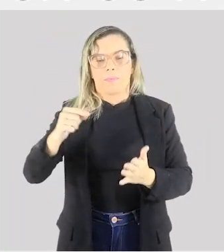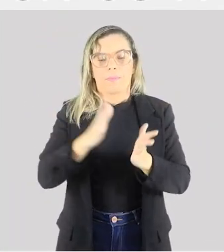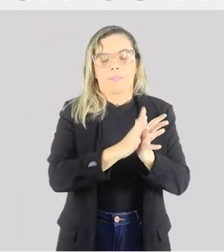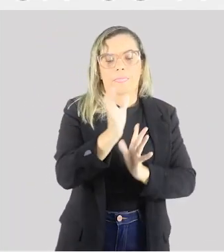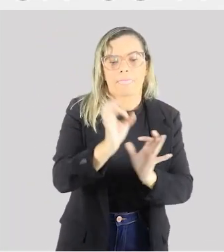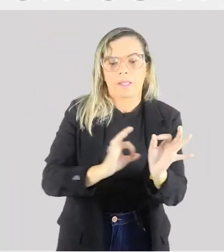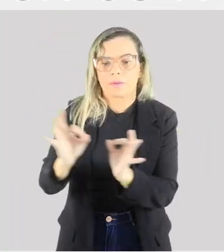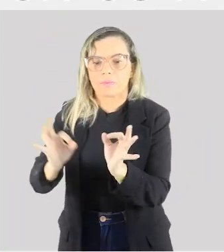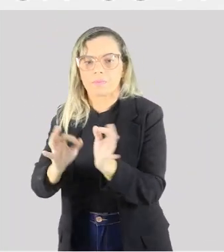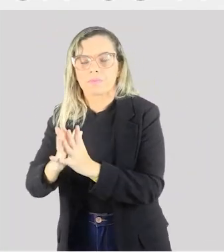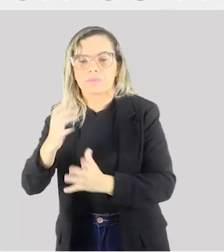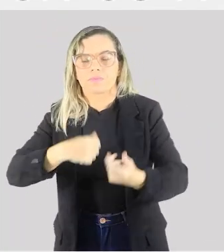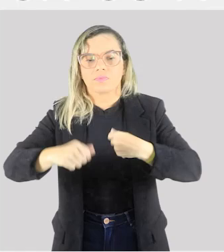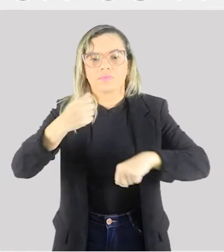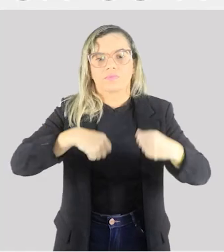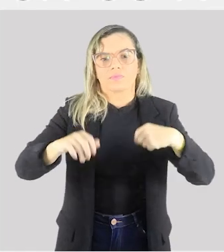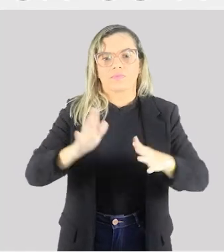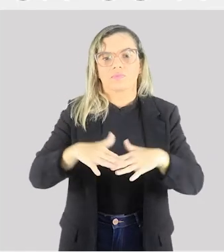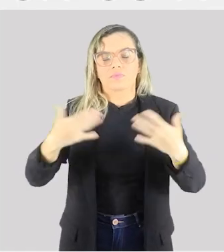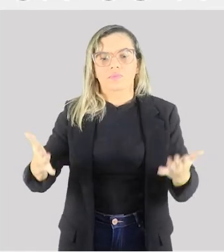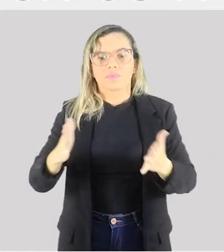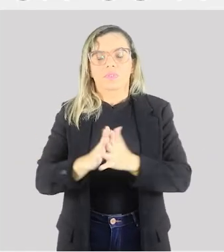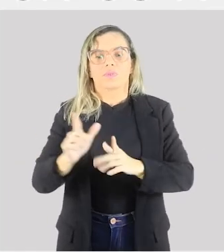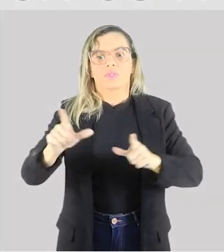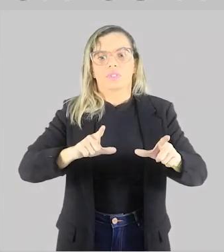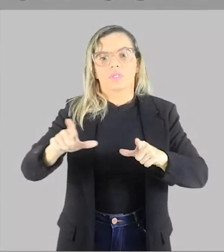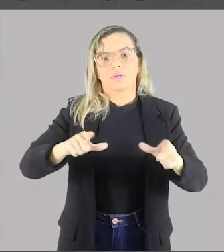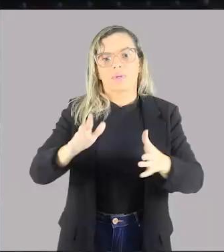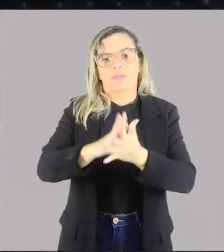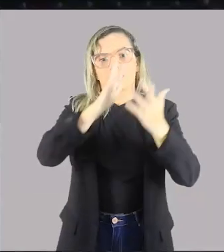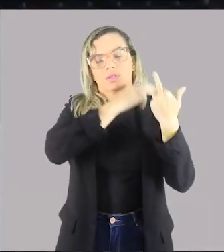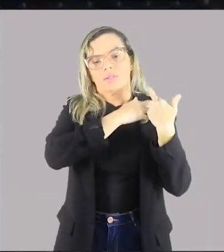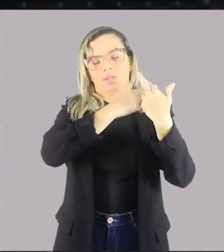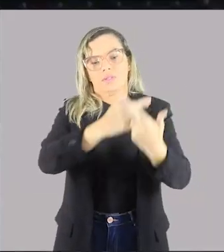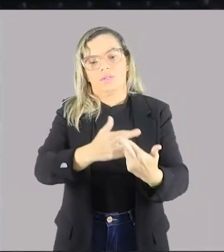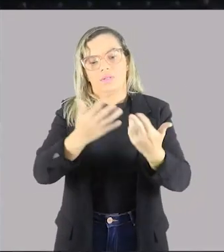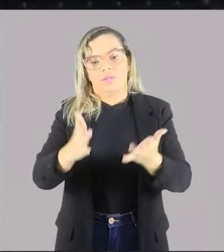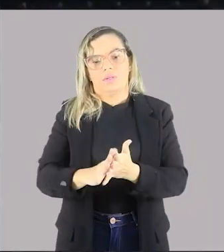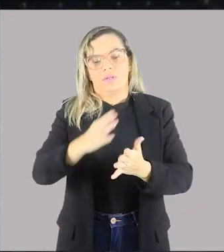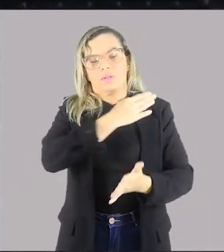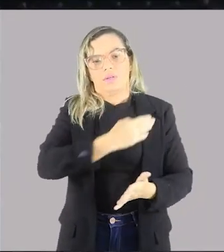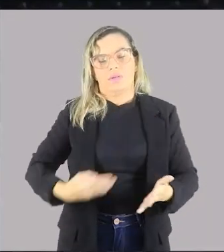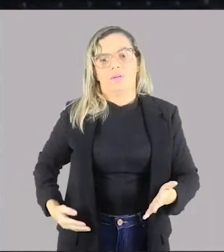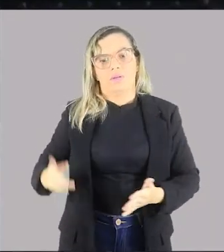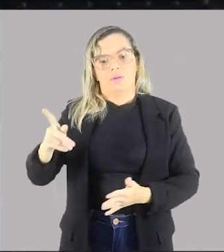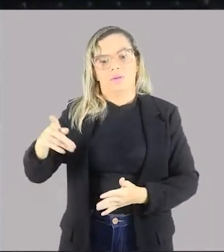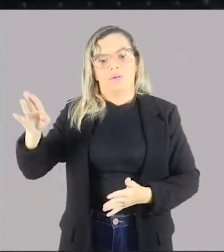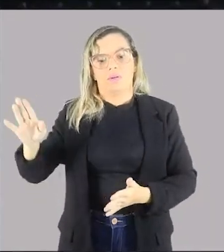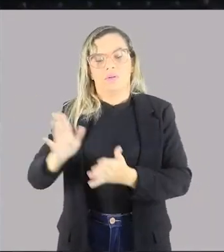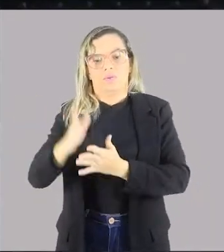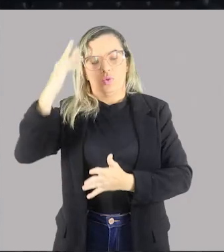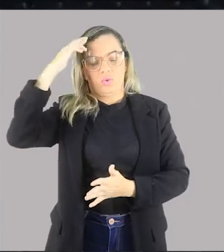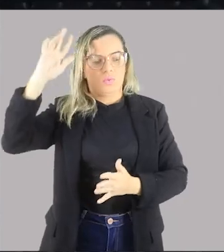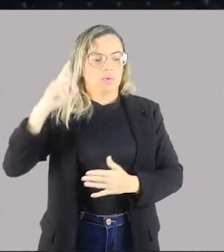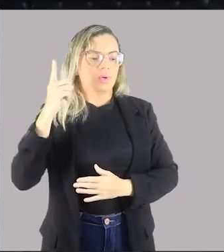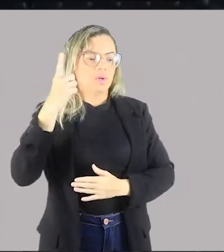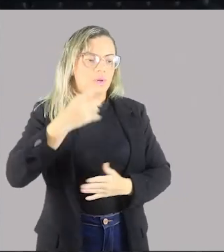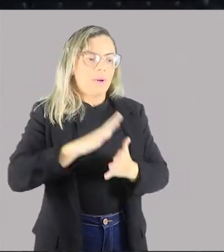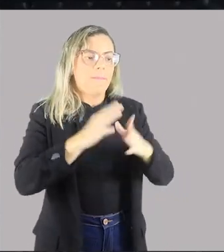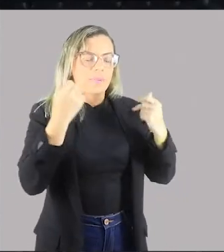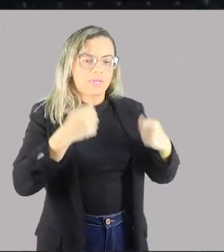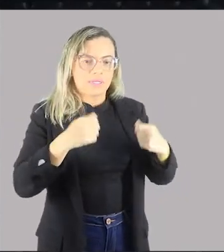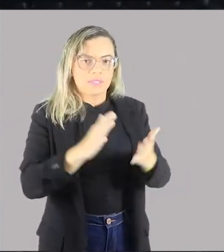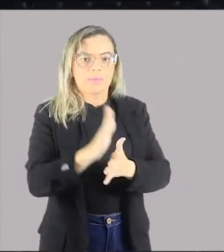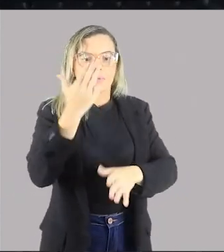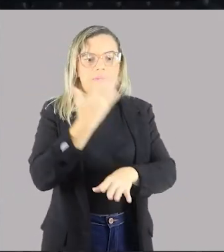administrativa. Ou seja, não seguir aquela função para a qual você foi designado e que seu superior determinou que fosse executada.